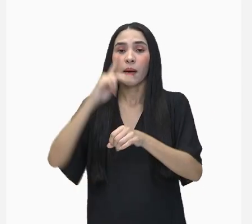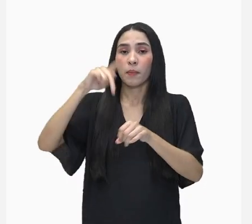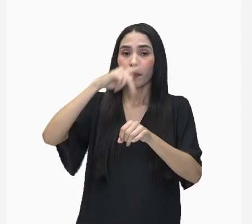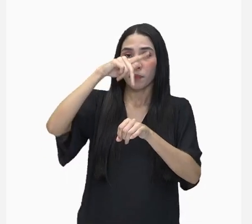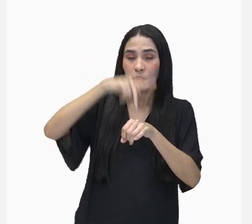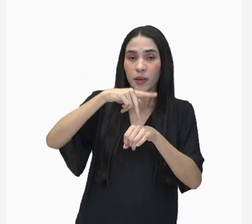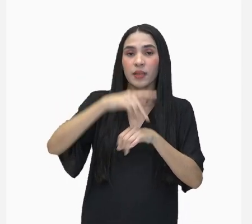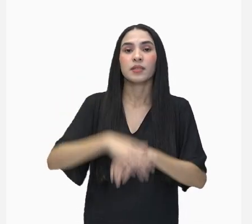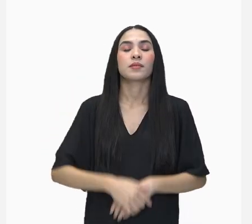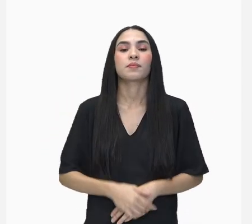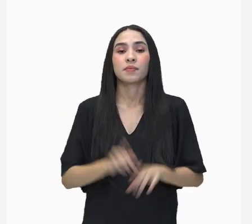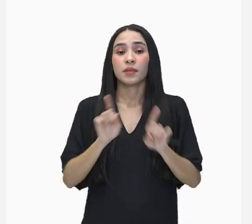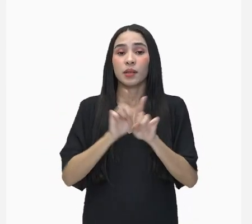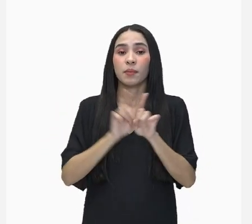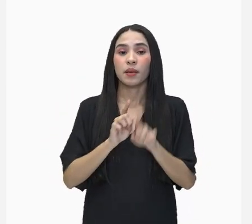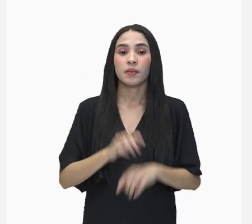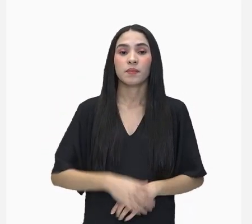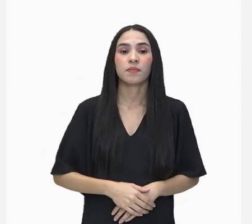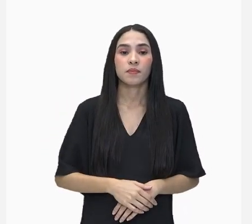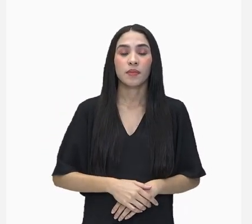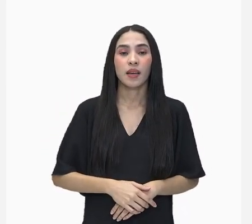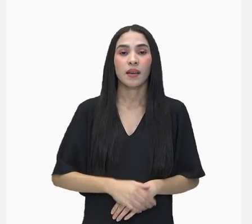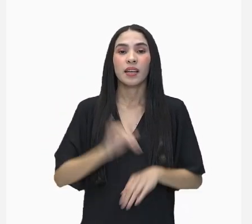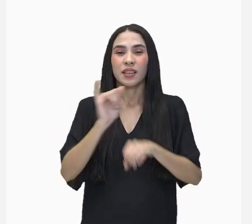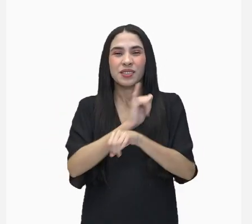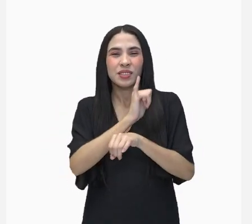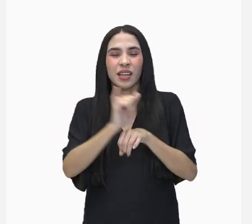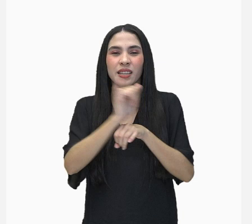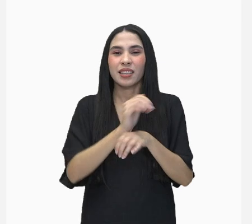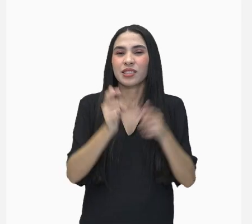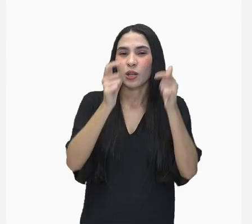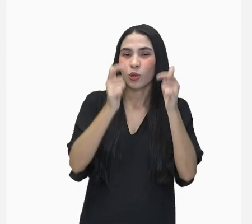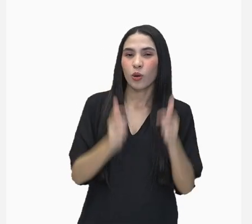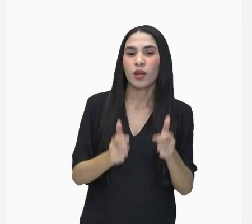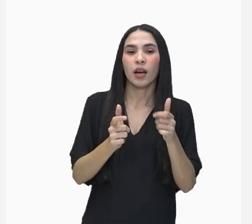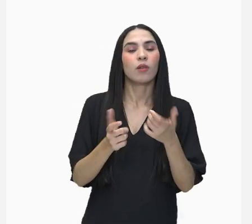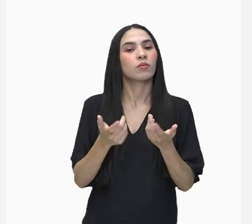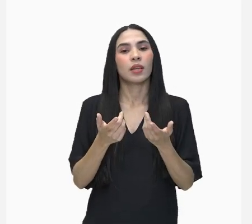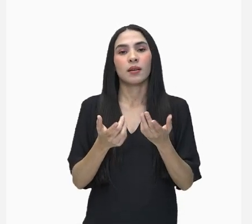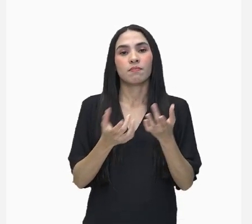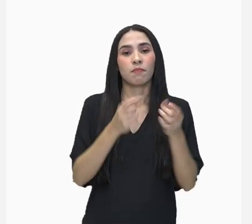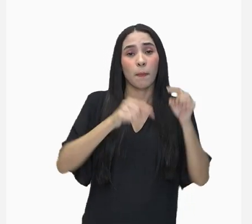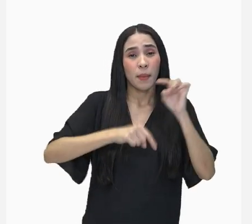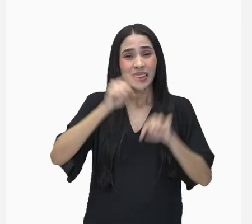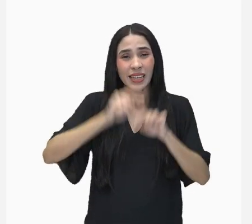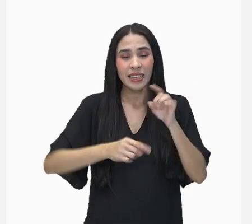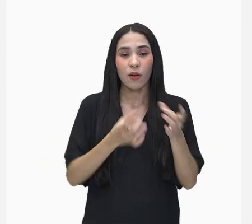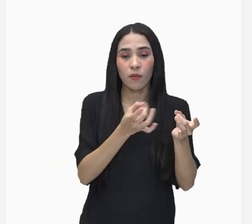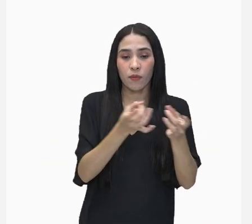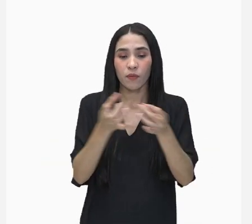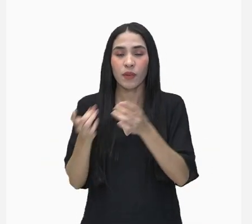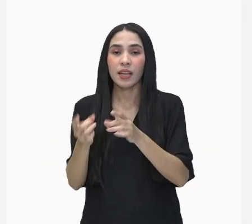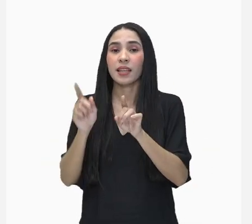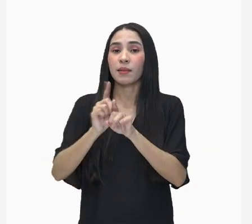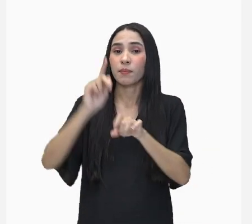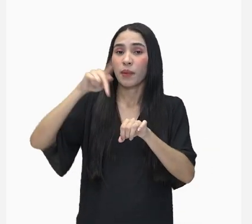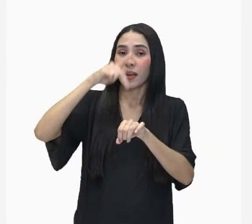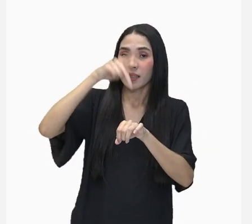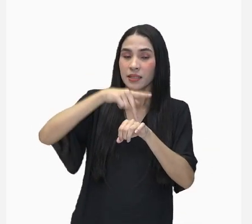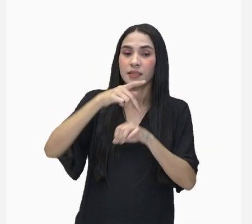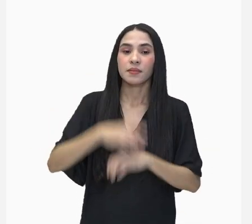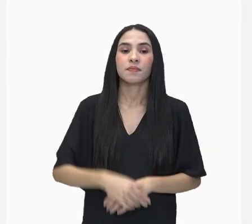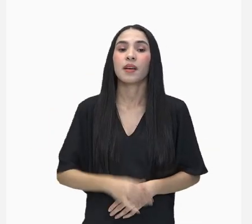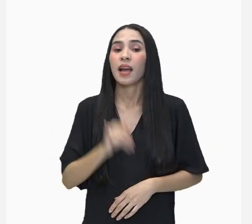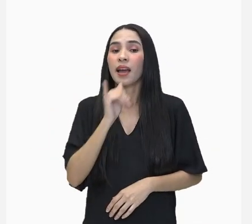logística, servindo como pontos estratégicos para a movimentação de mercadoria entre países e continentes. Nós